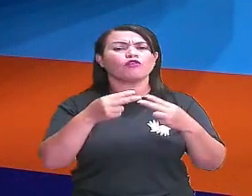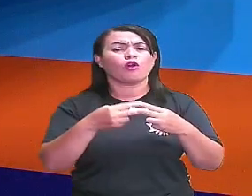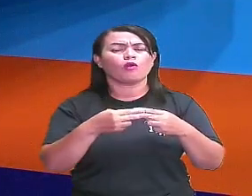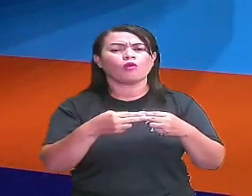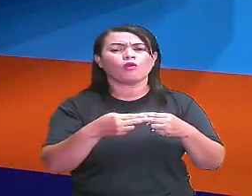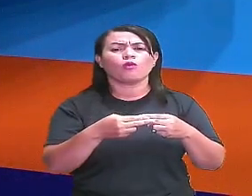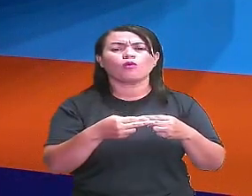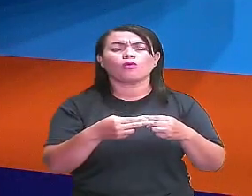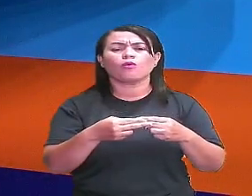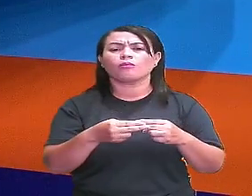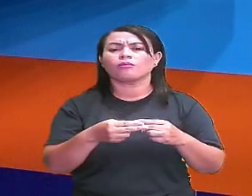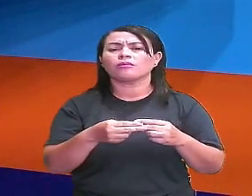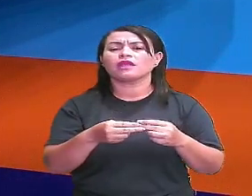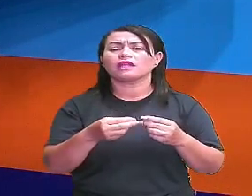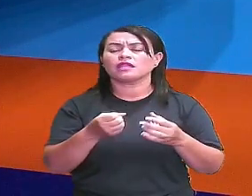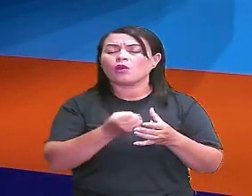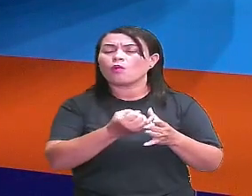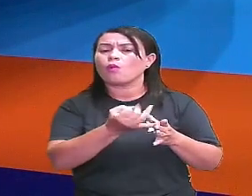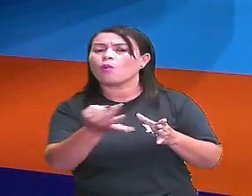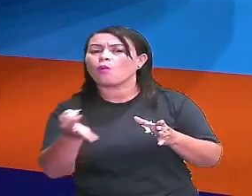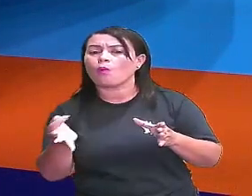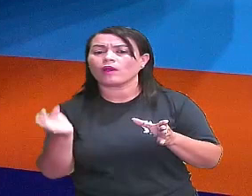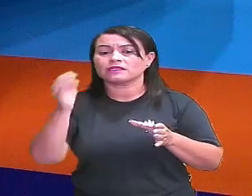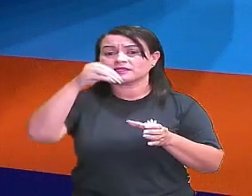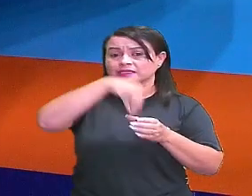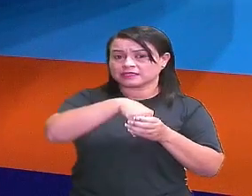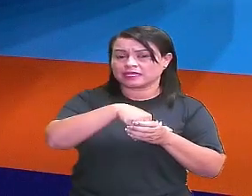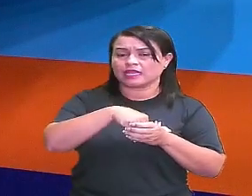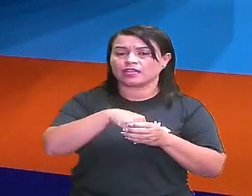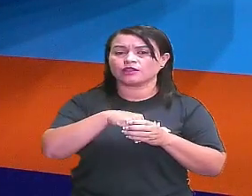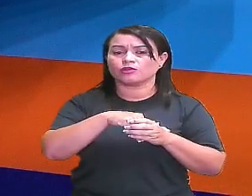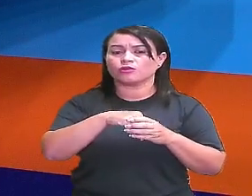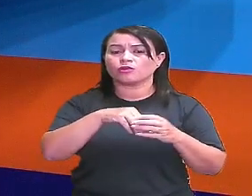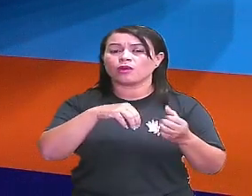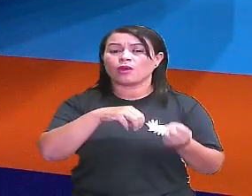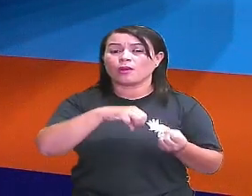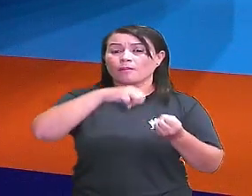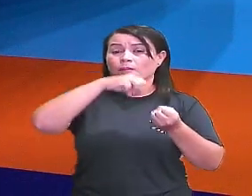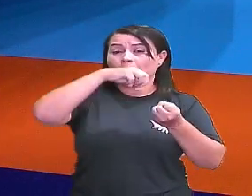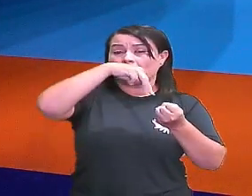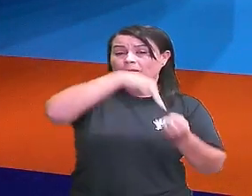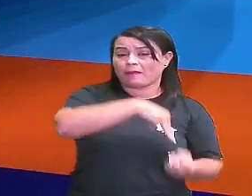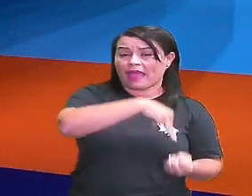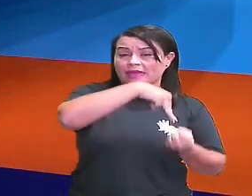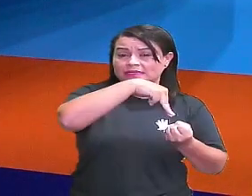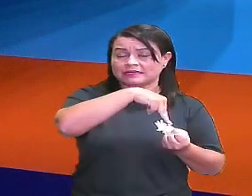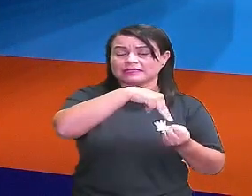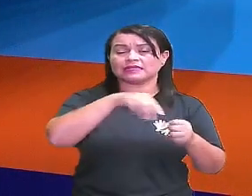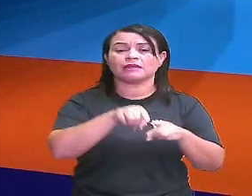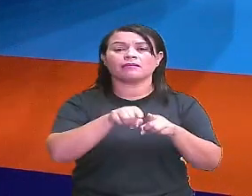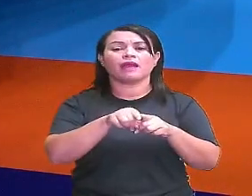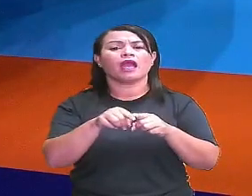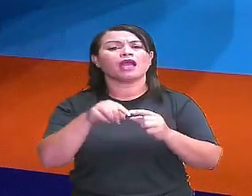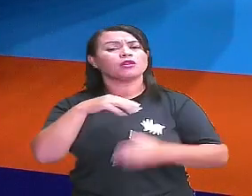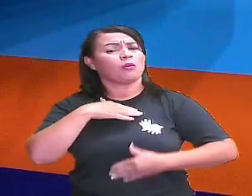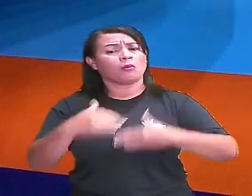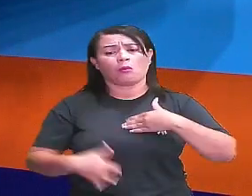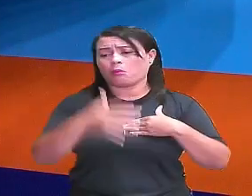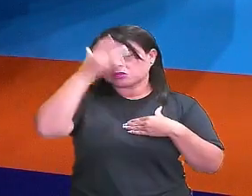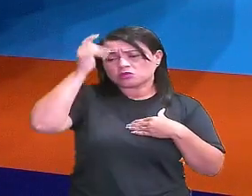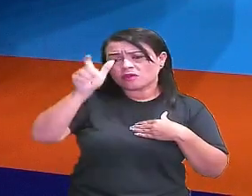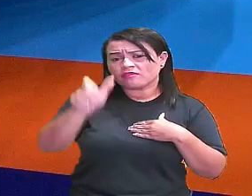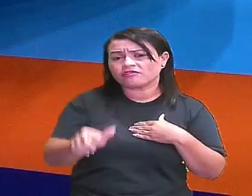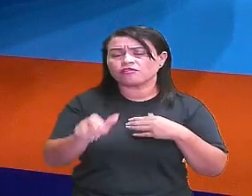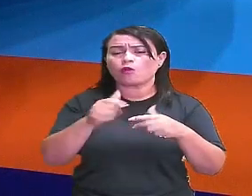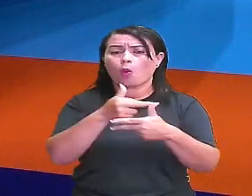espaço ocupado por um corpo, massa é o peso de um produto, de um objeto ou de um ser vivo, e eu posso fazer